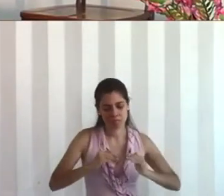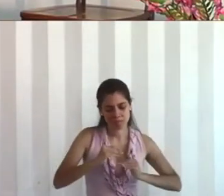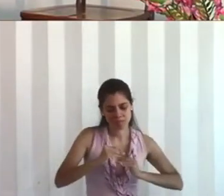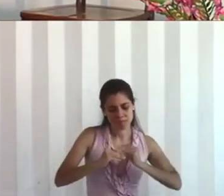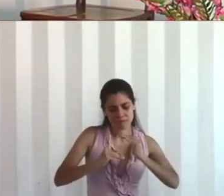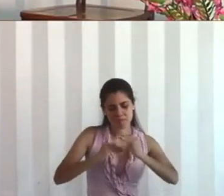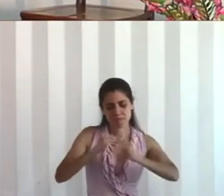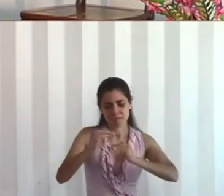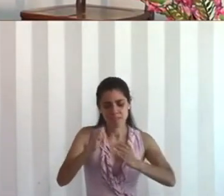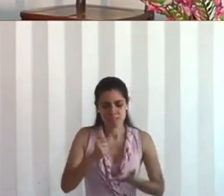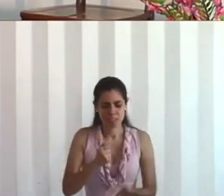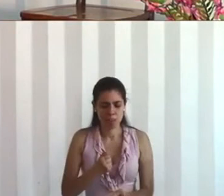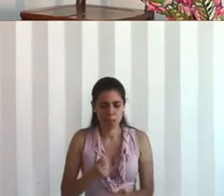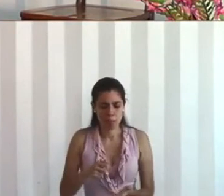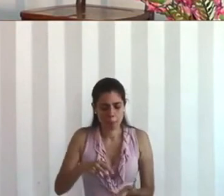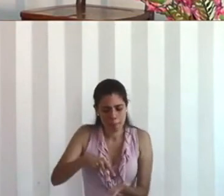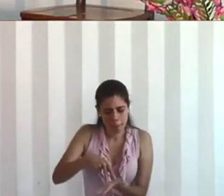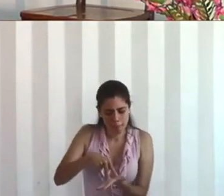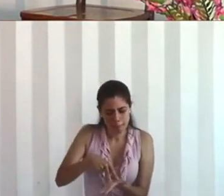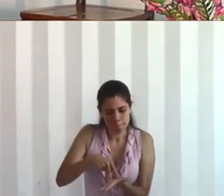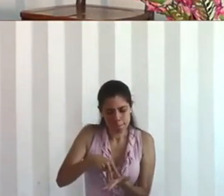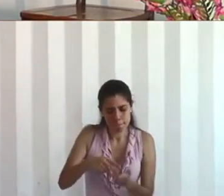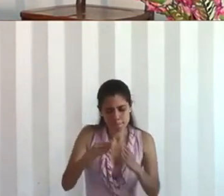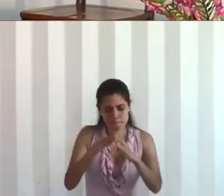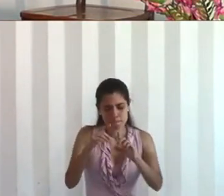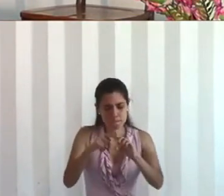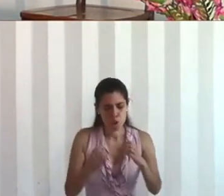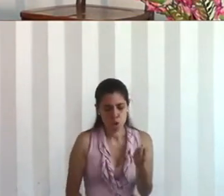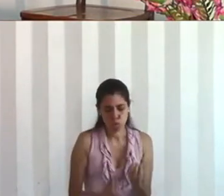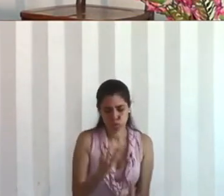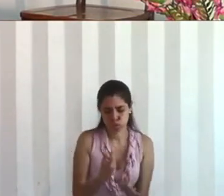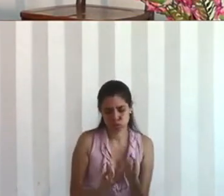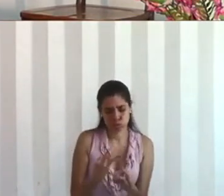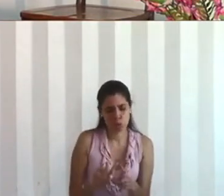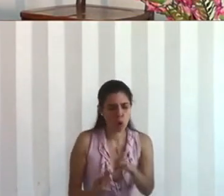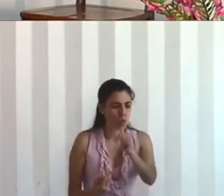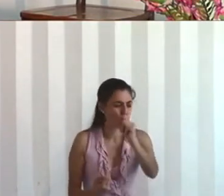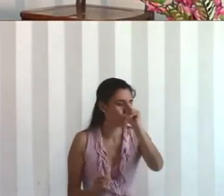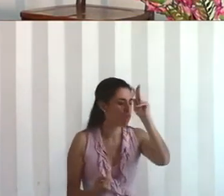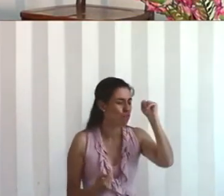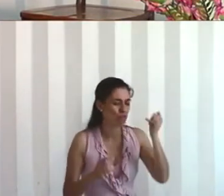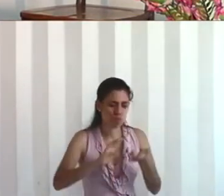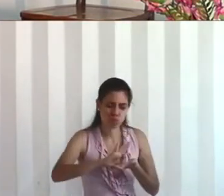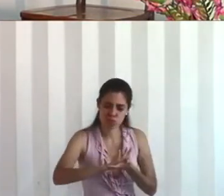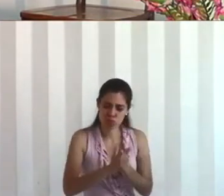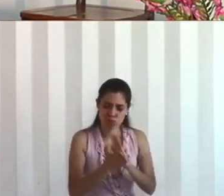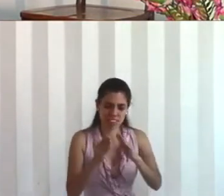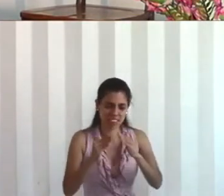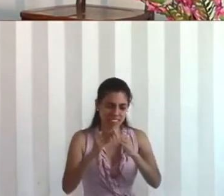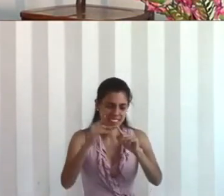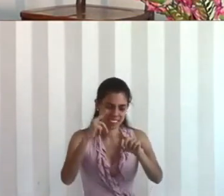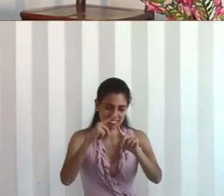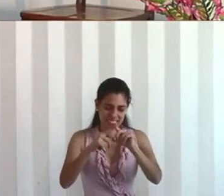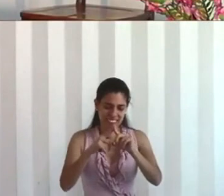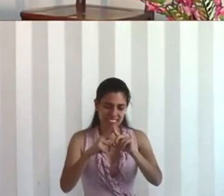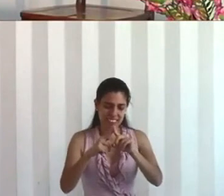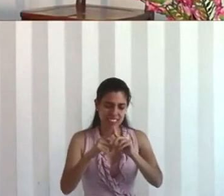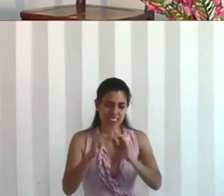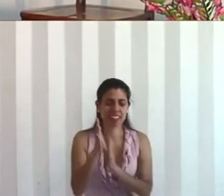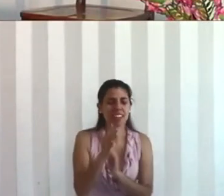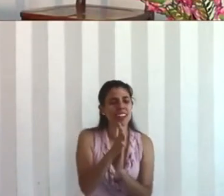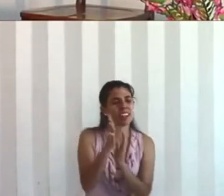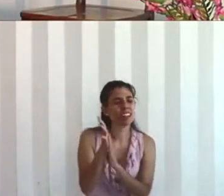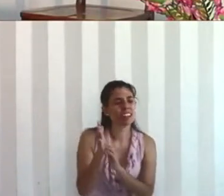não prevalecerão contra ela. Nós te glorificamos porque o Senhor voltará para buscar a sua igreja, e diante